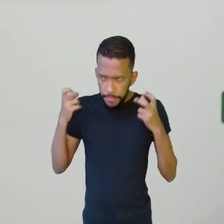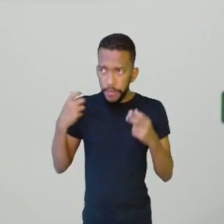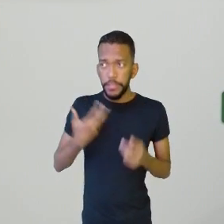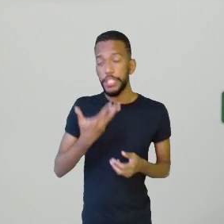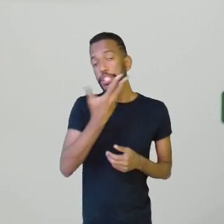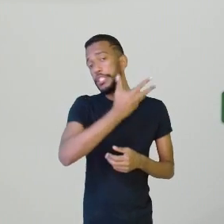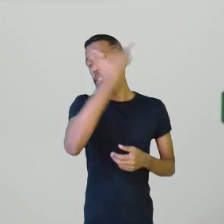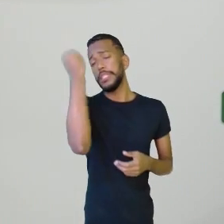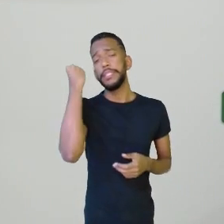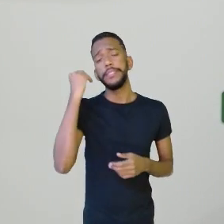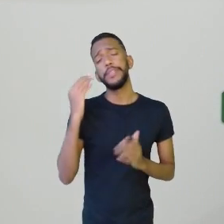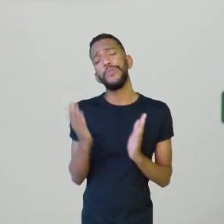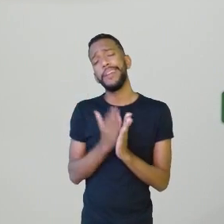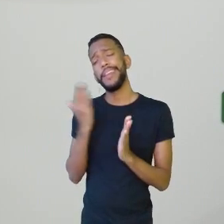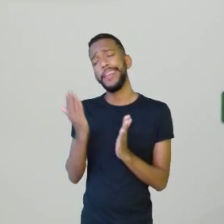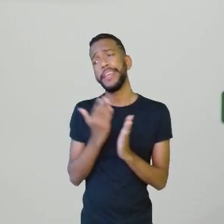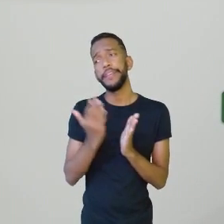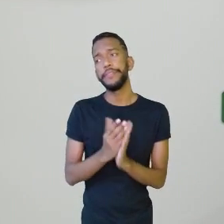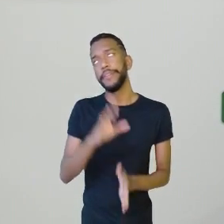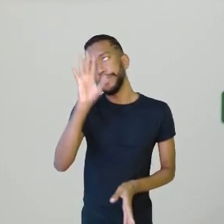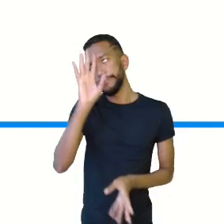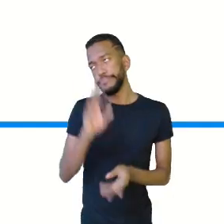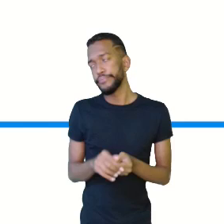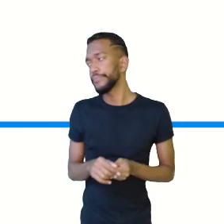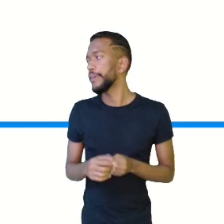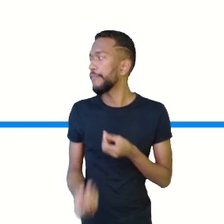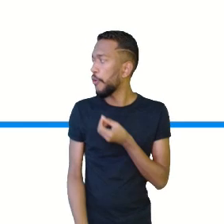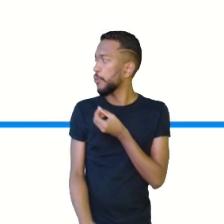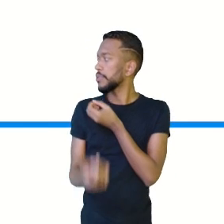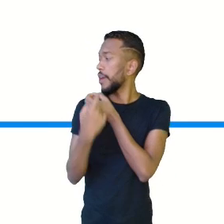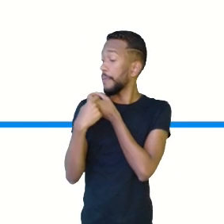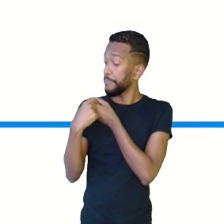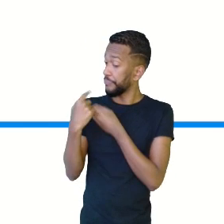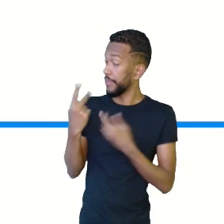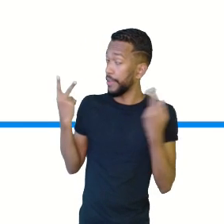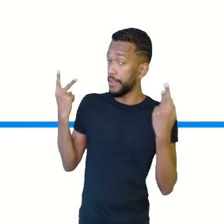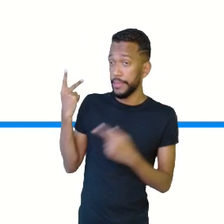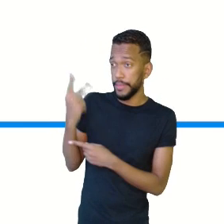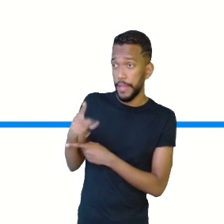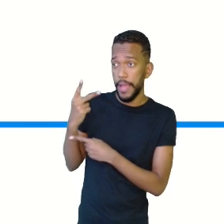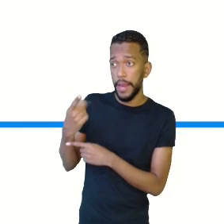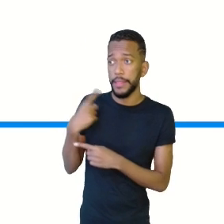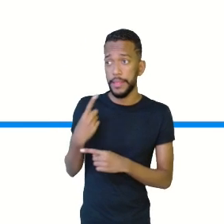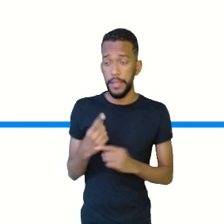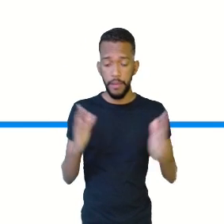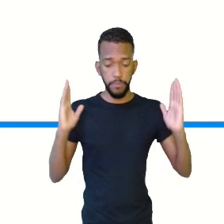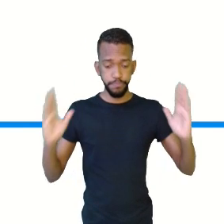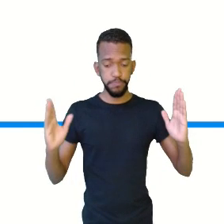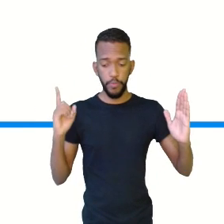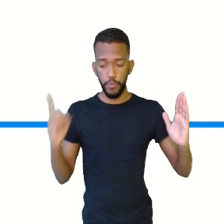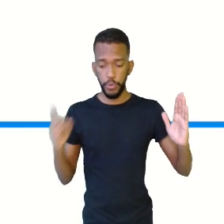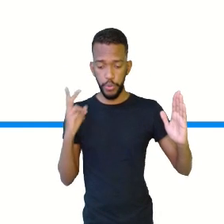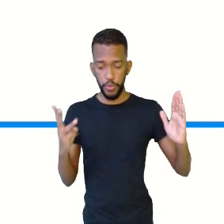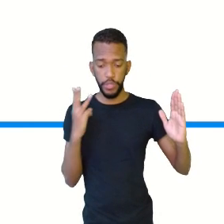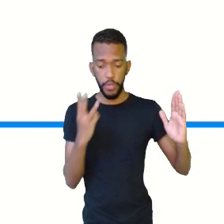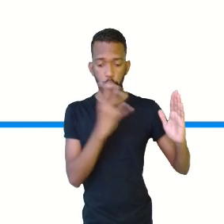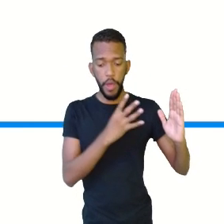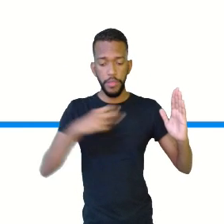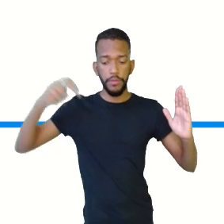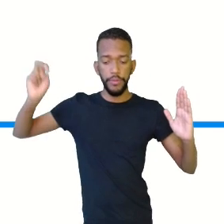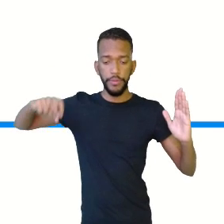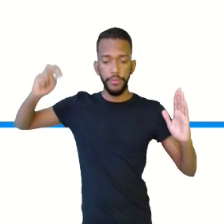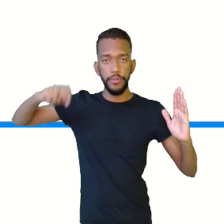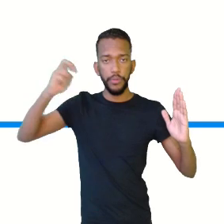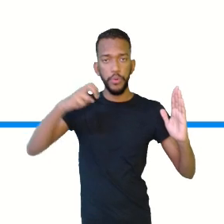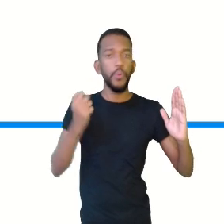esquecido seu livro e resolveu voltar. O inteiro dela está dividido em 4 partes. Ela andou quantas